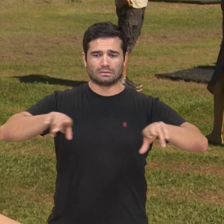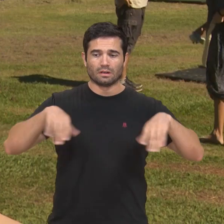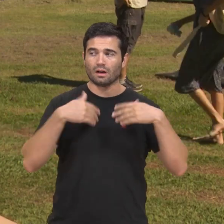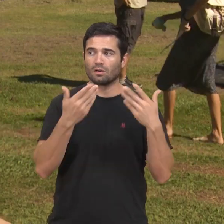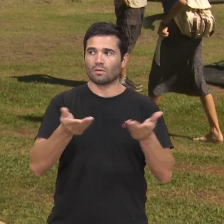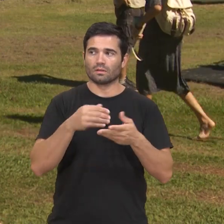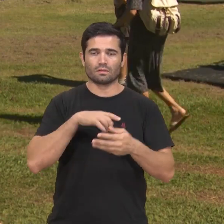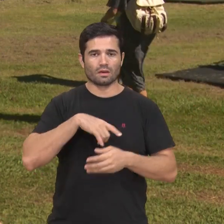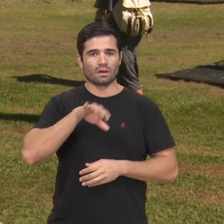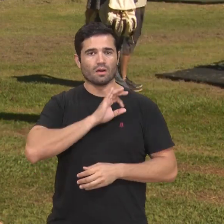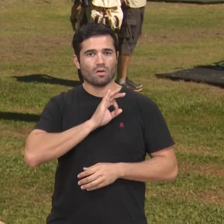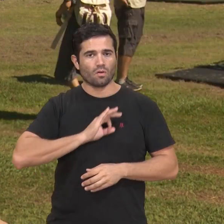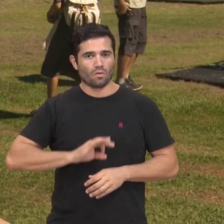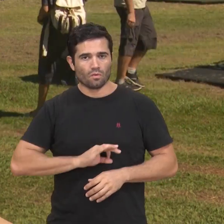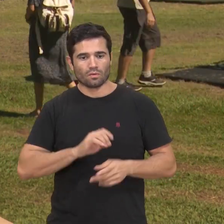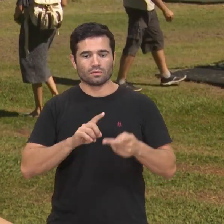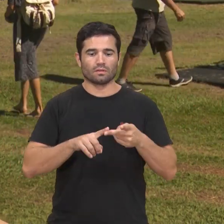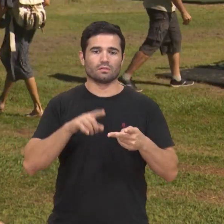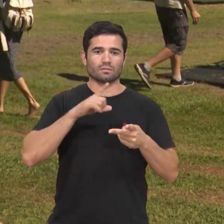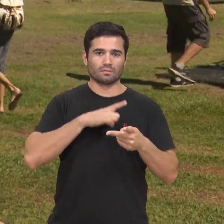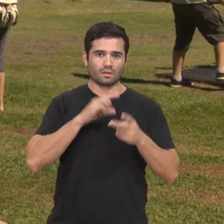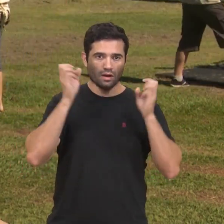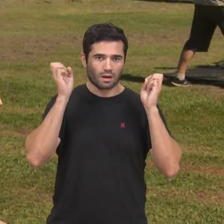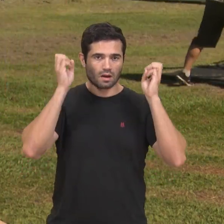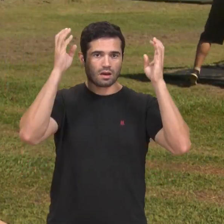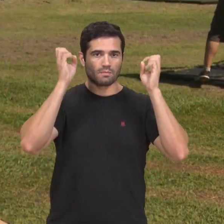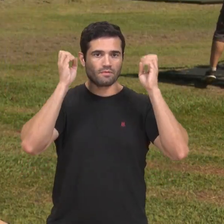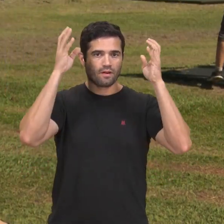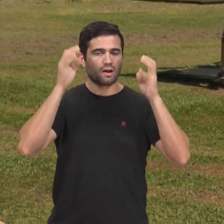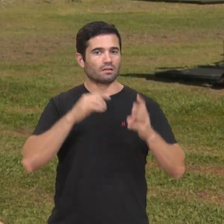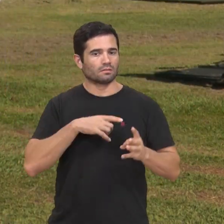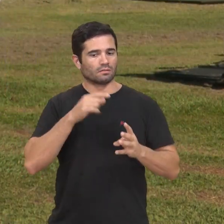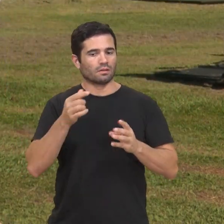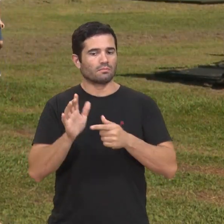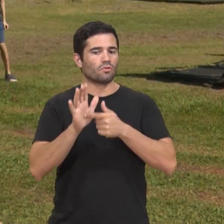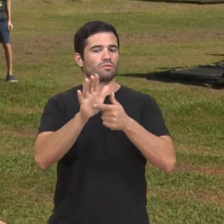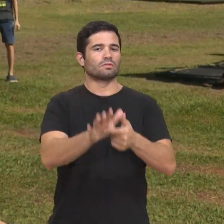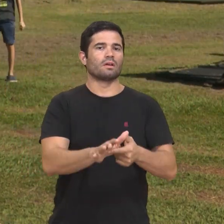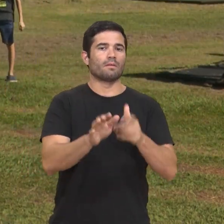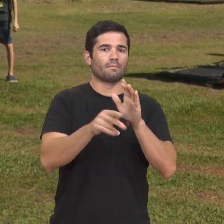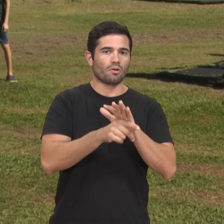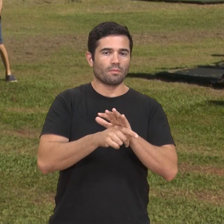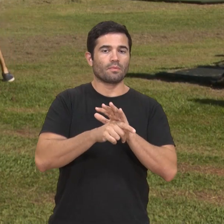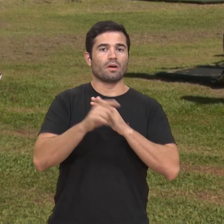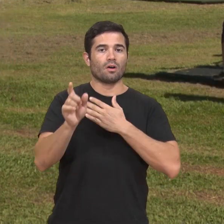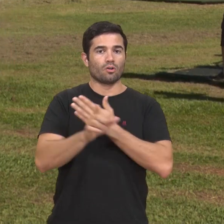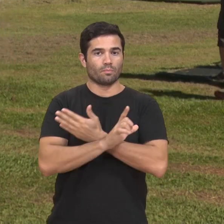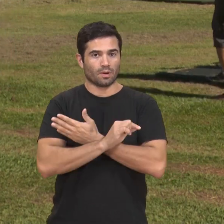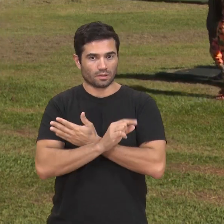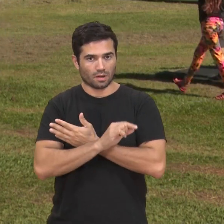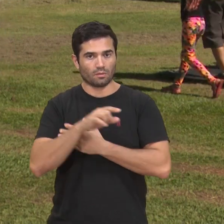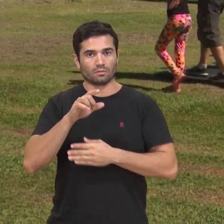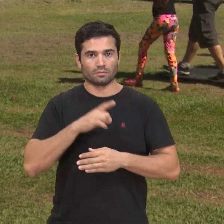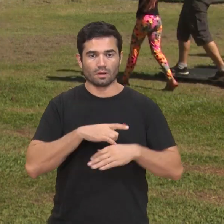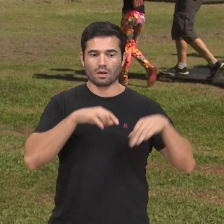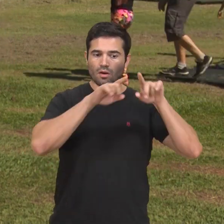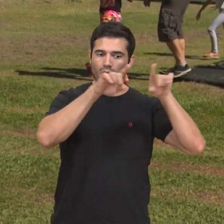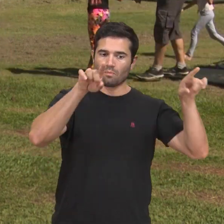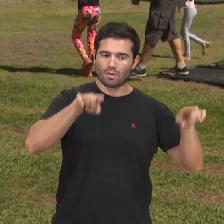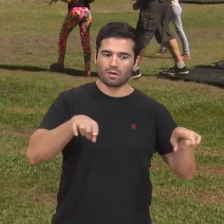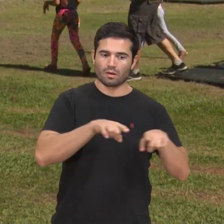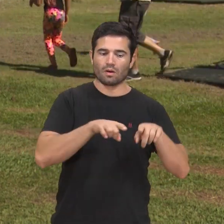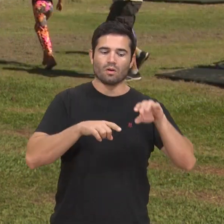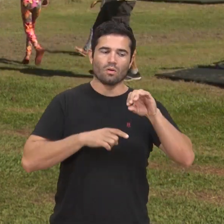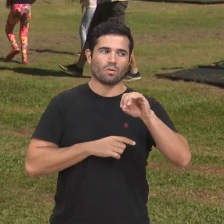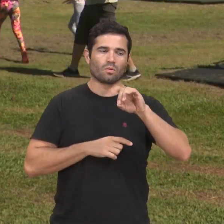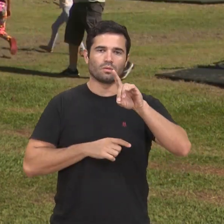agora a gente tem a onça e a capivara para trazer a questão da preservação do bioma do Pantanal. A gente tem o painel das